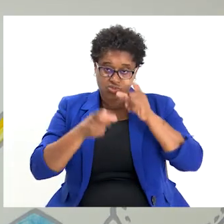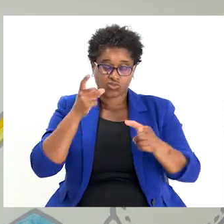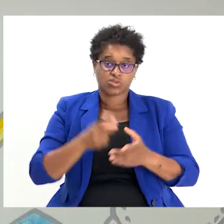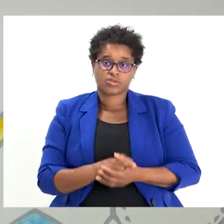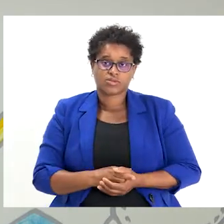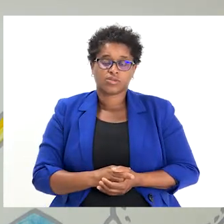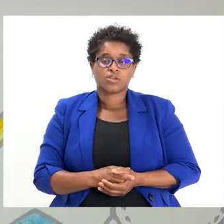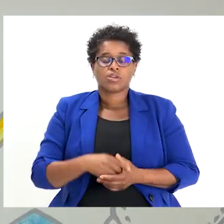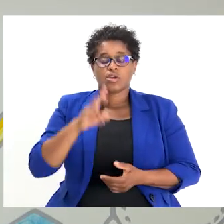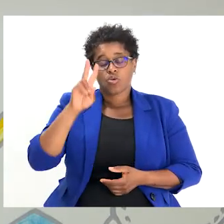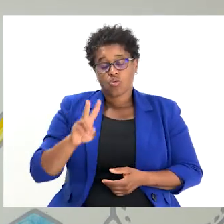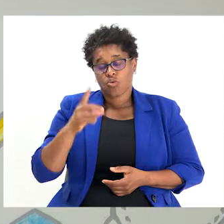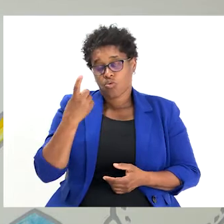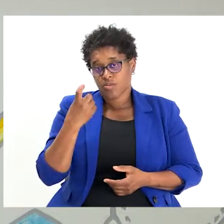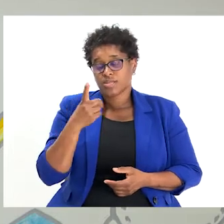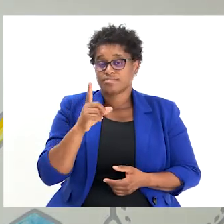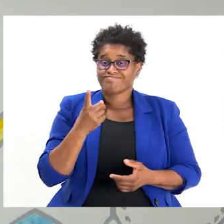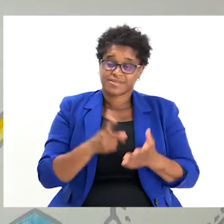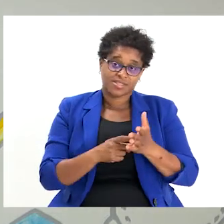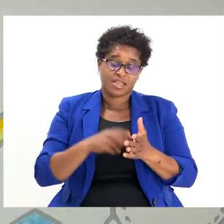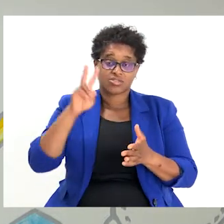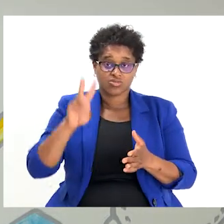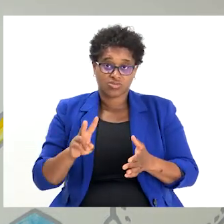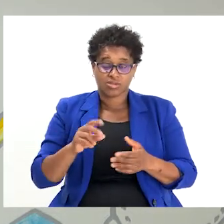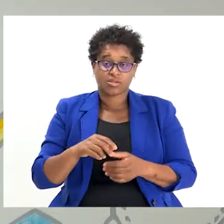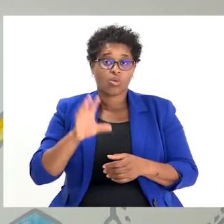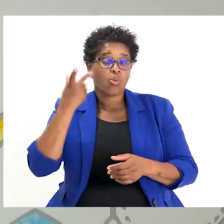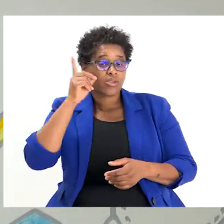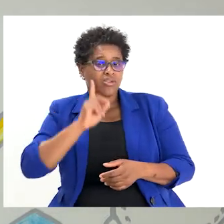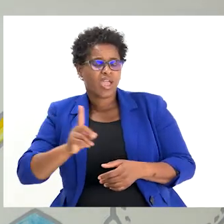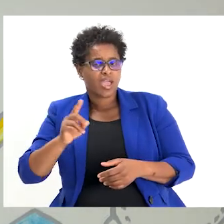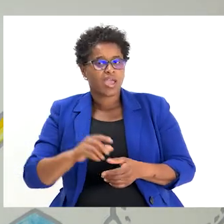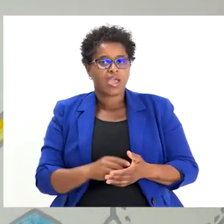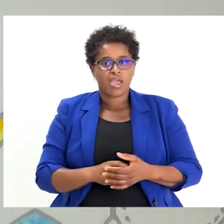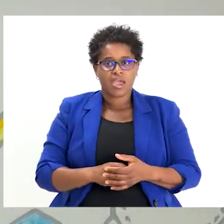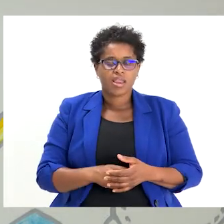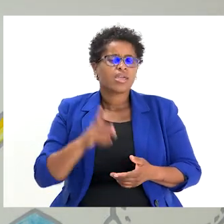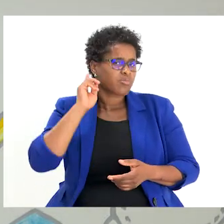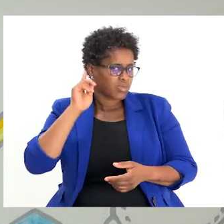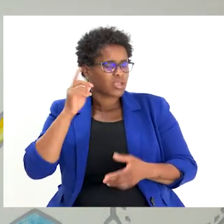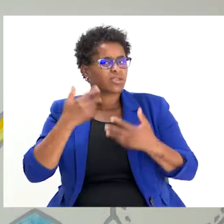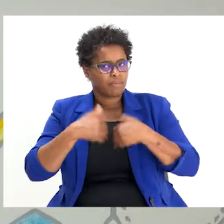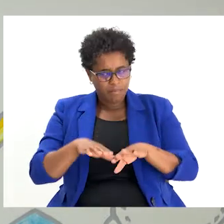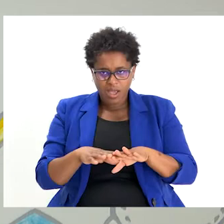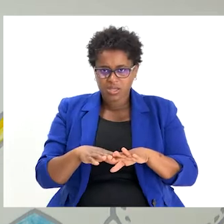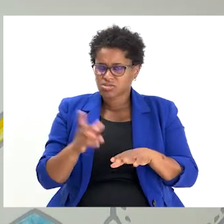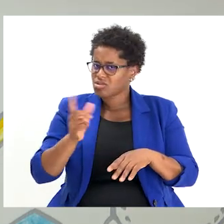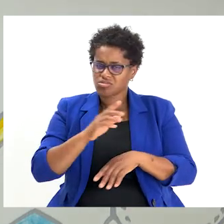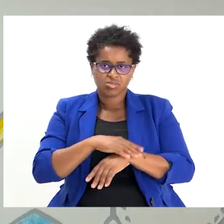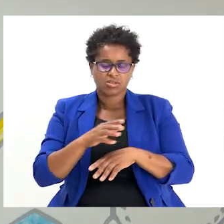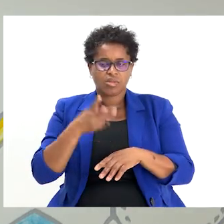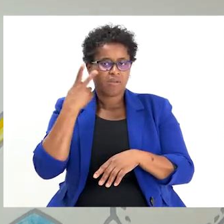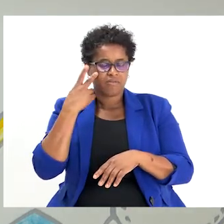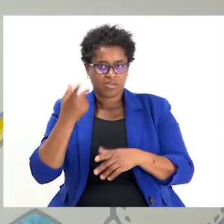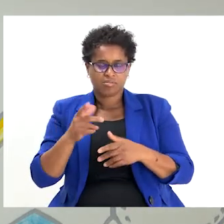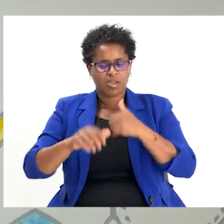é secundária quando ela é importante, mas não indispensável à sobrevivência. É para melhorar a nossa qualidade